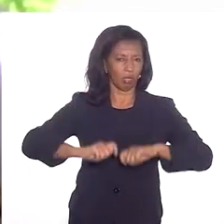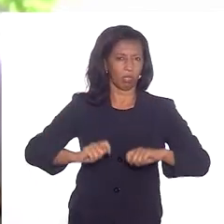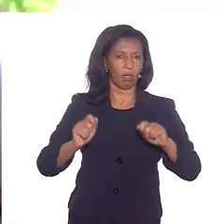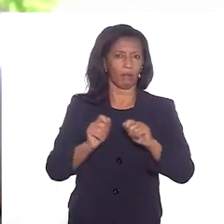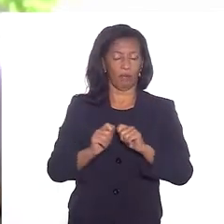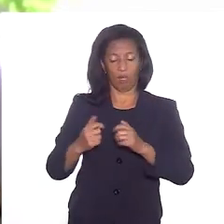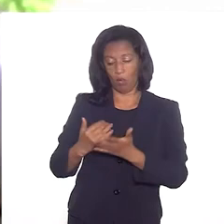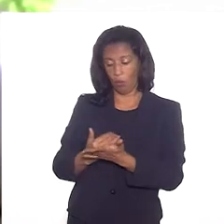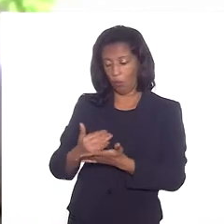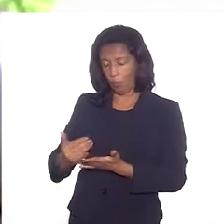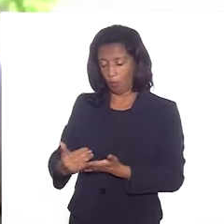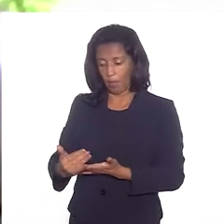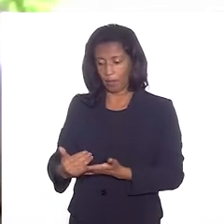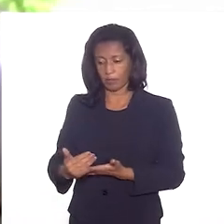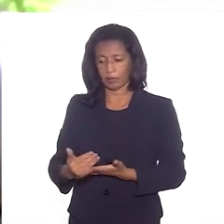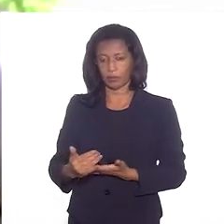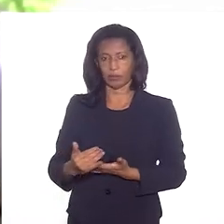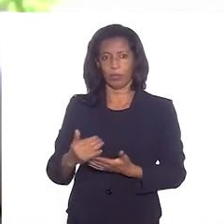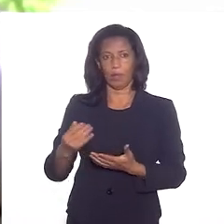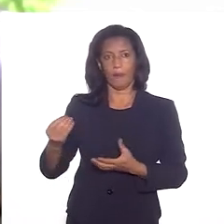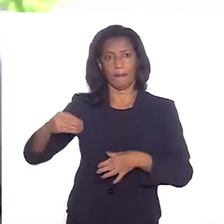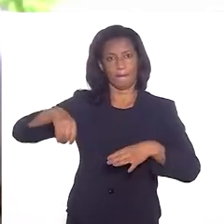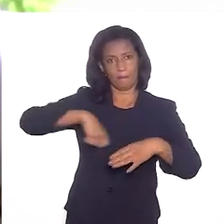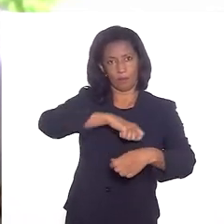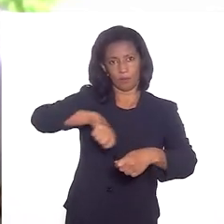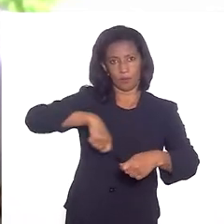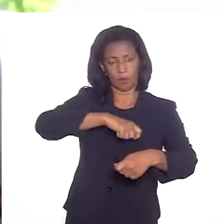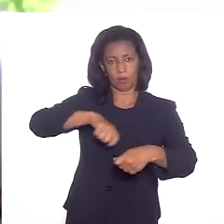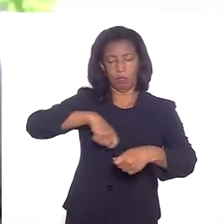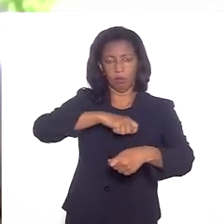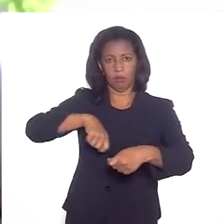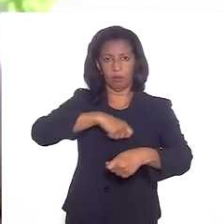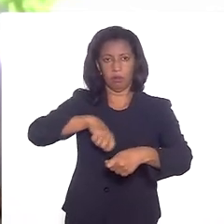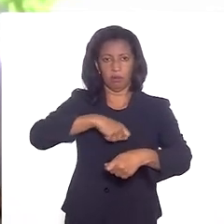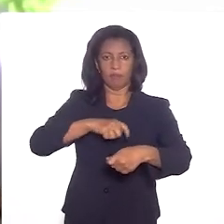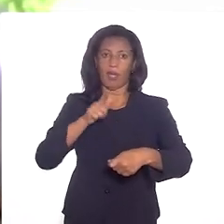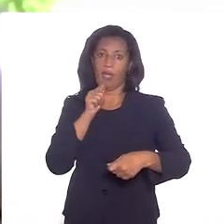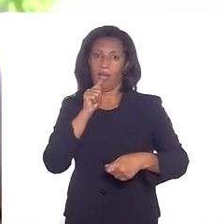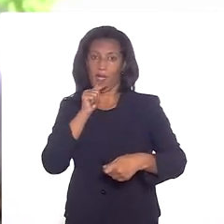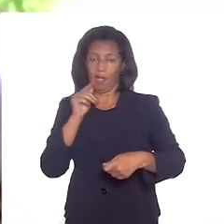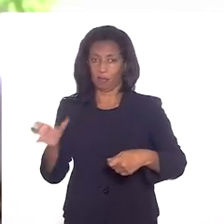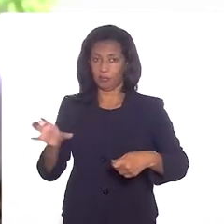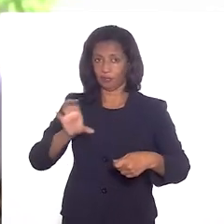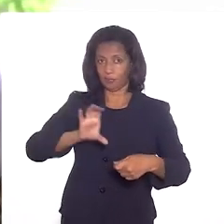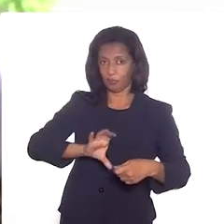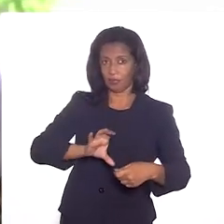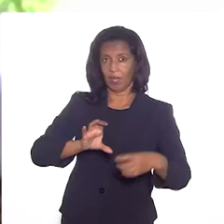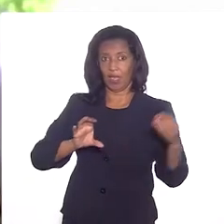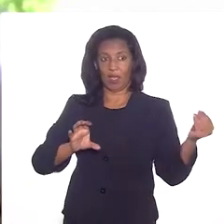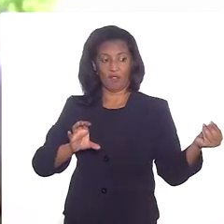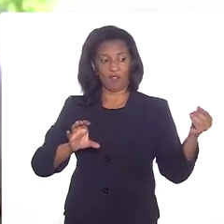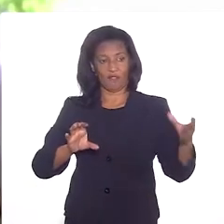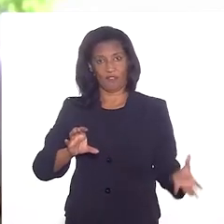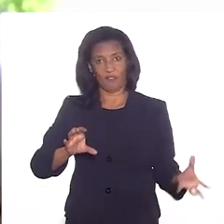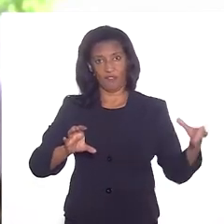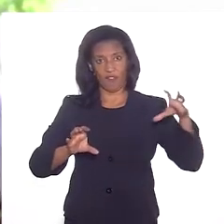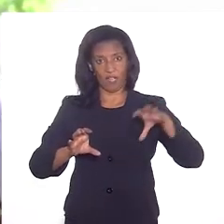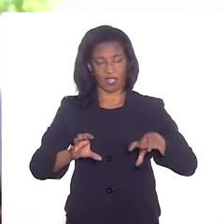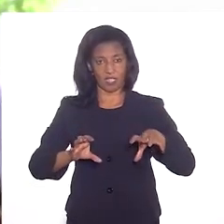né? Eu começo misturando o levain com a água, com a